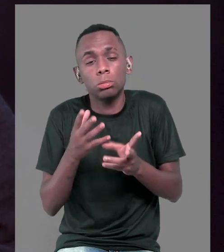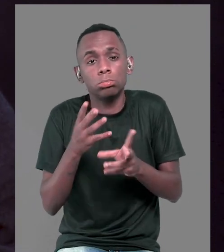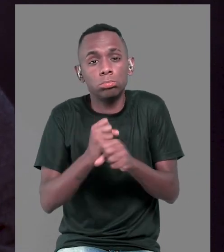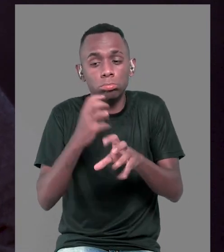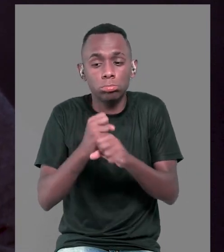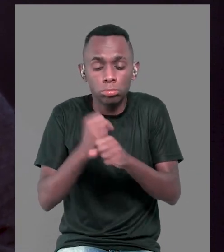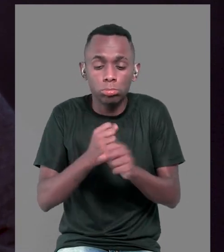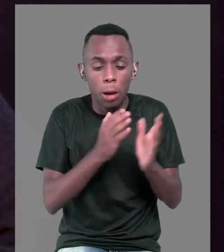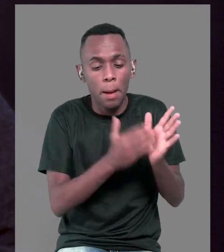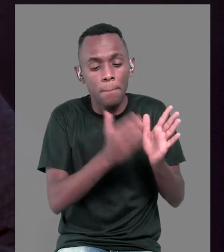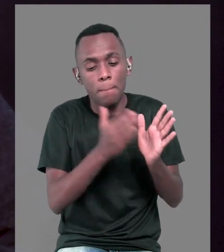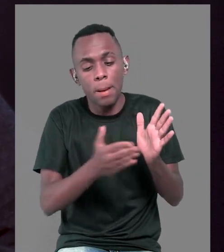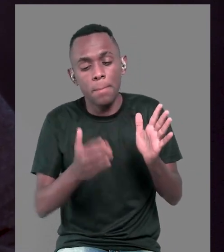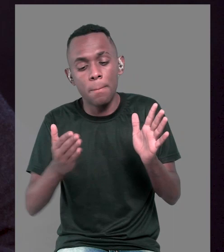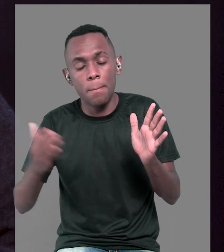sequencial.